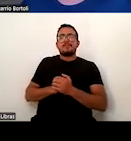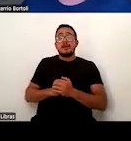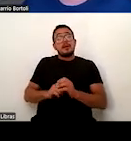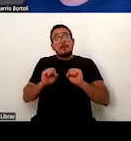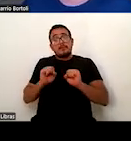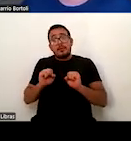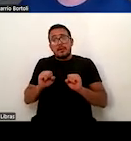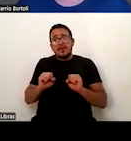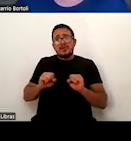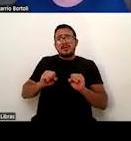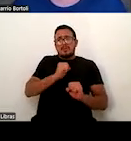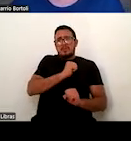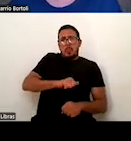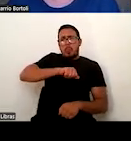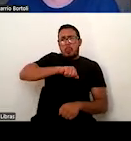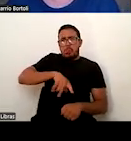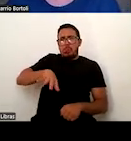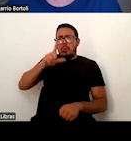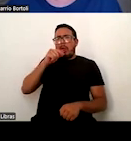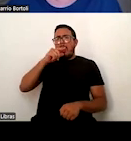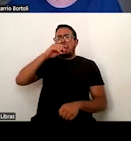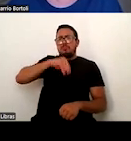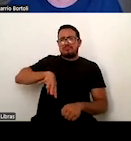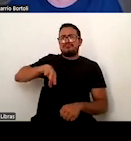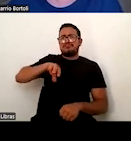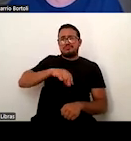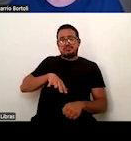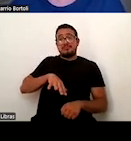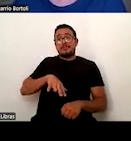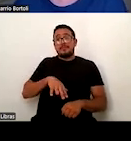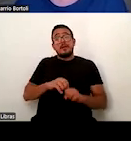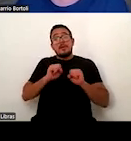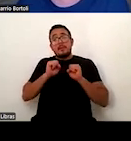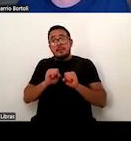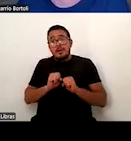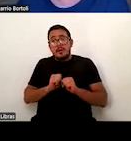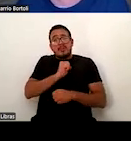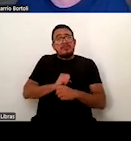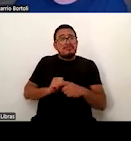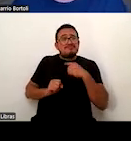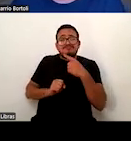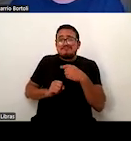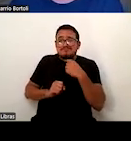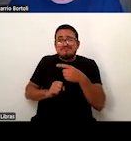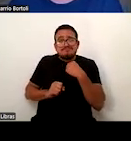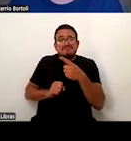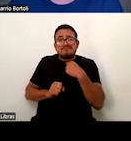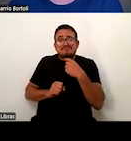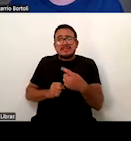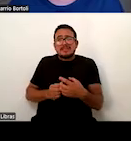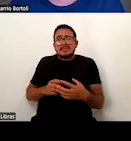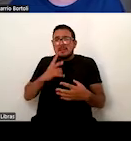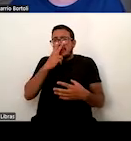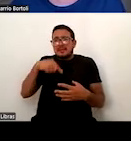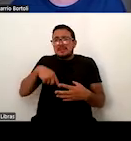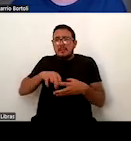ter constipação intestinal, que é prisão de ventre, pode intercalar entre diarreia e prisão de ventre, pode cursar com quadro de